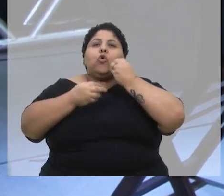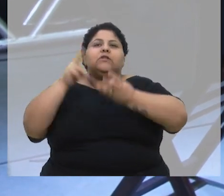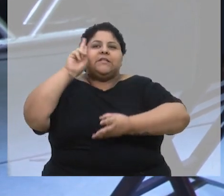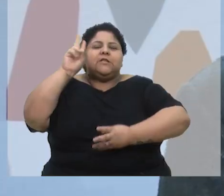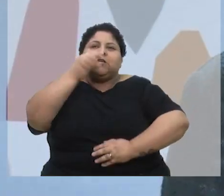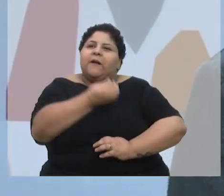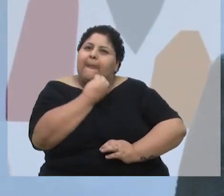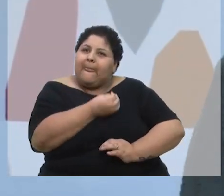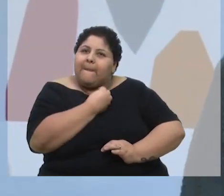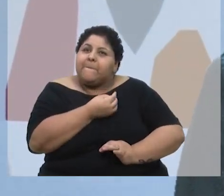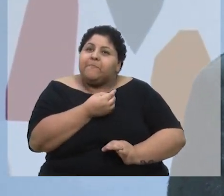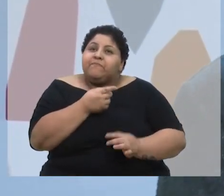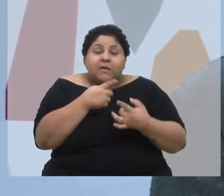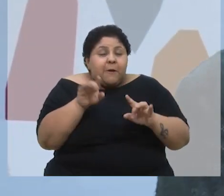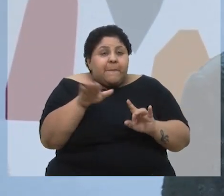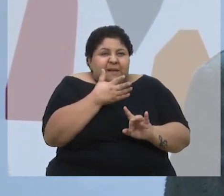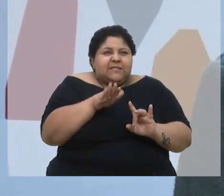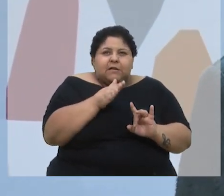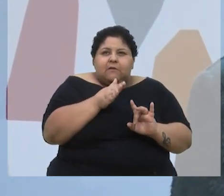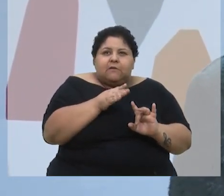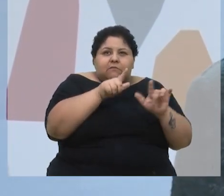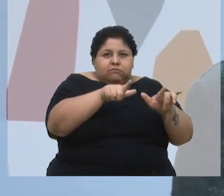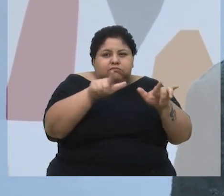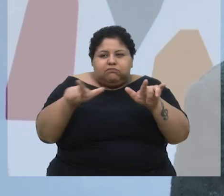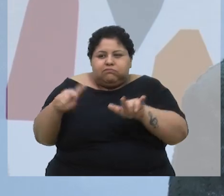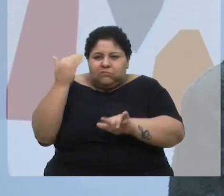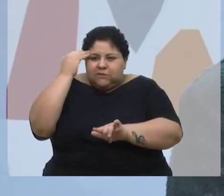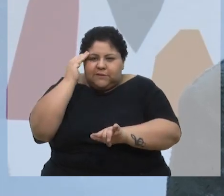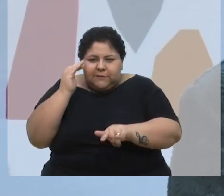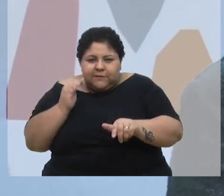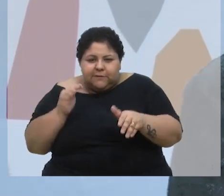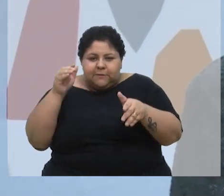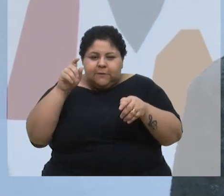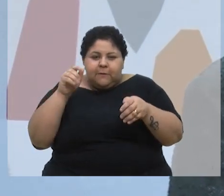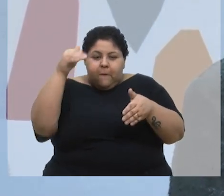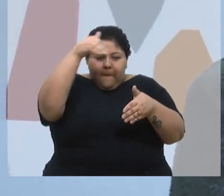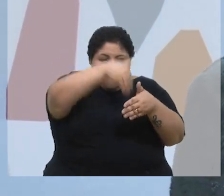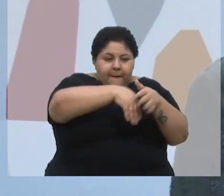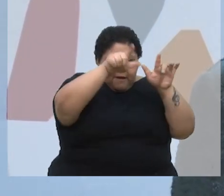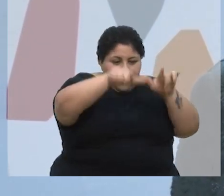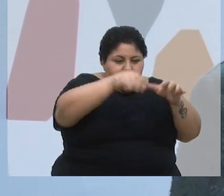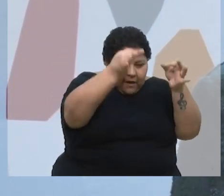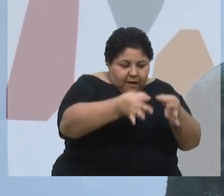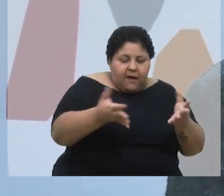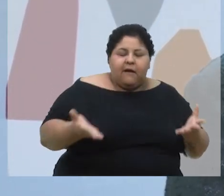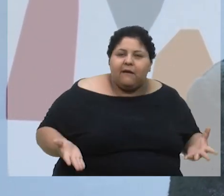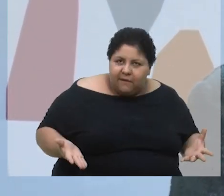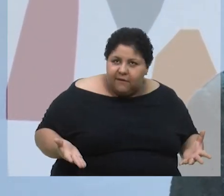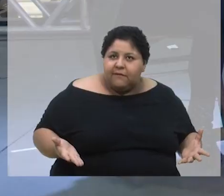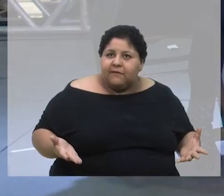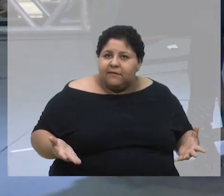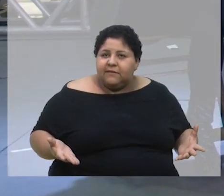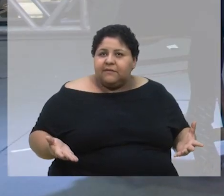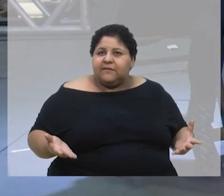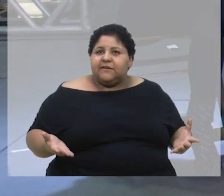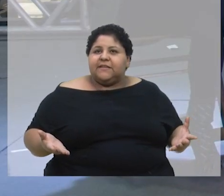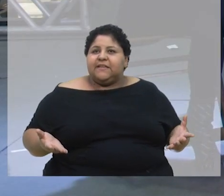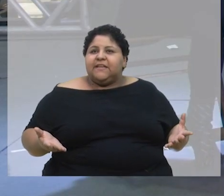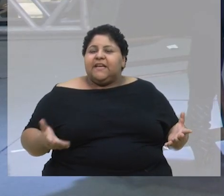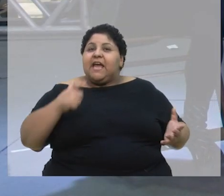pro concurso literário aqui de Caxias do Sul, que é um dos mais antigos, né, do estado, né, prof? Não sei se não é o mais antigo. É muito antigo.